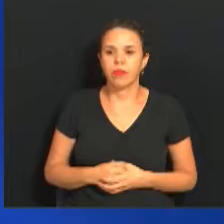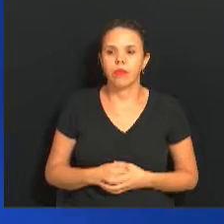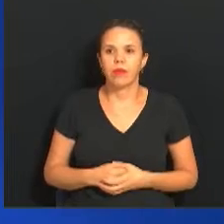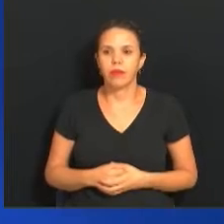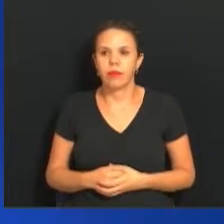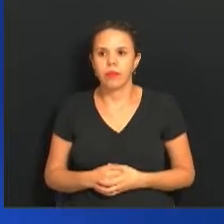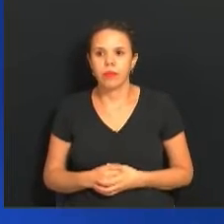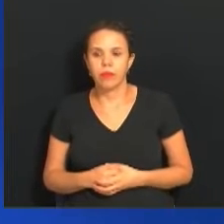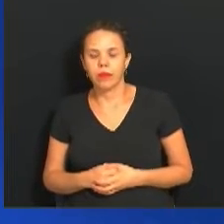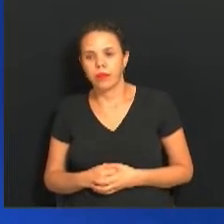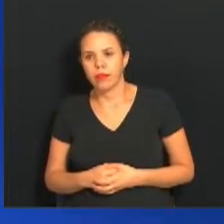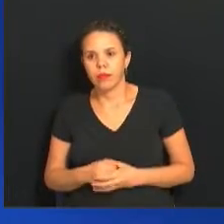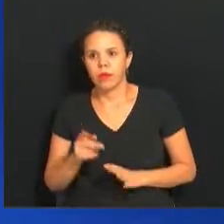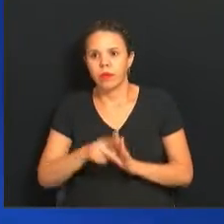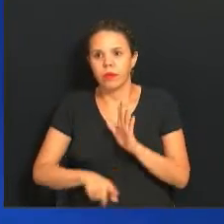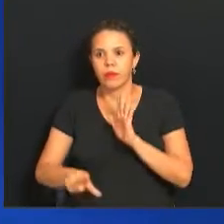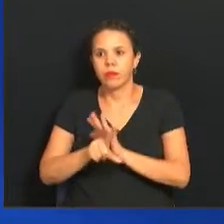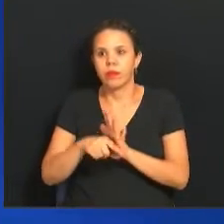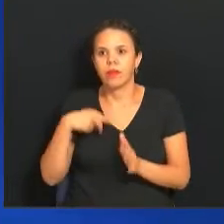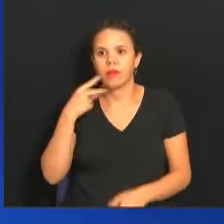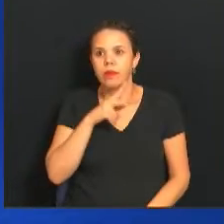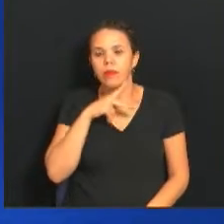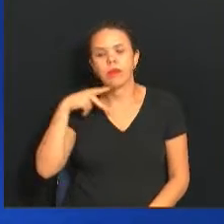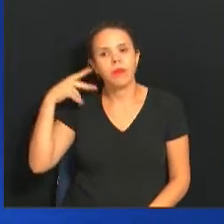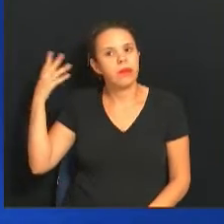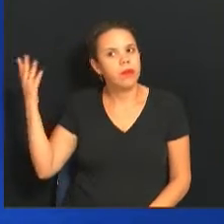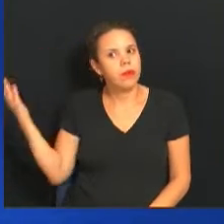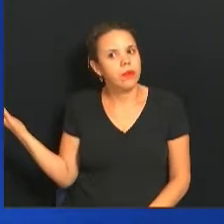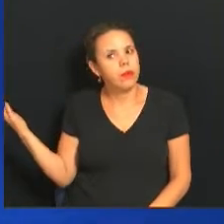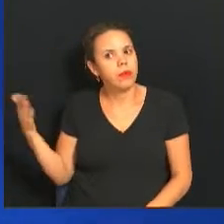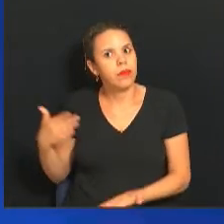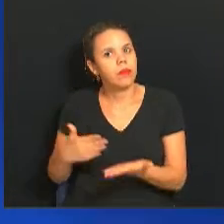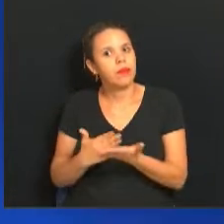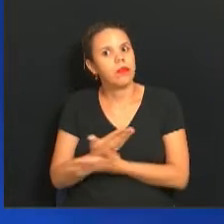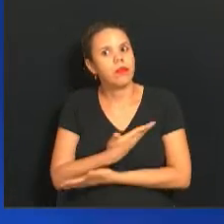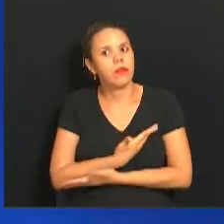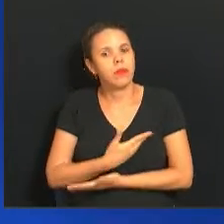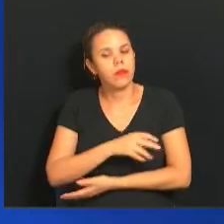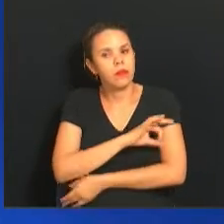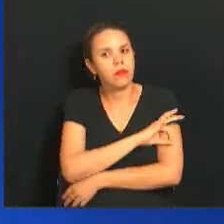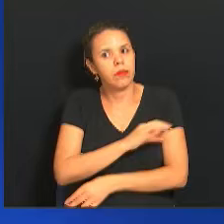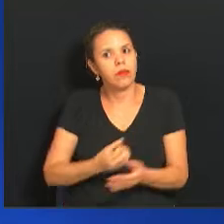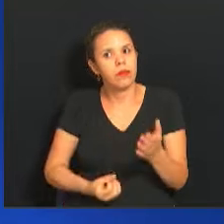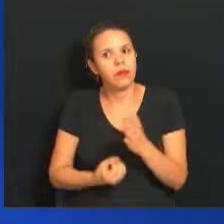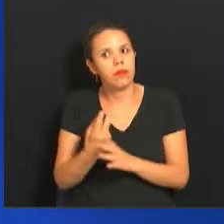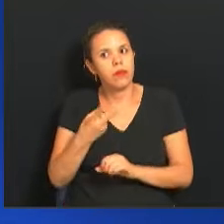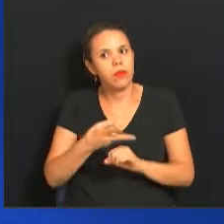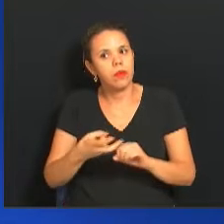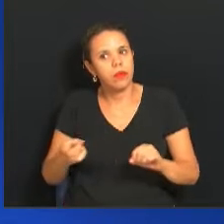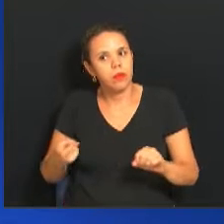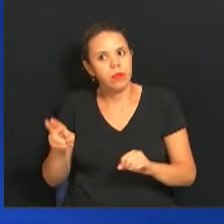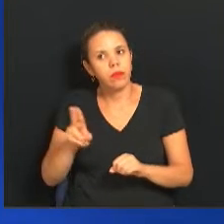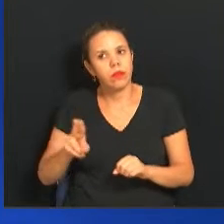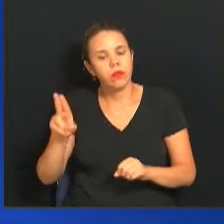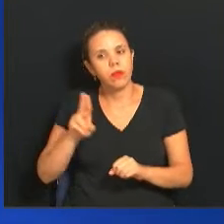O projeto de lei protocolado pelo vereador Permínio Monteiro autoriza o Poder Executivo a criar aplicativo para uso em dispositivo móvel